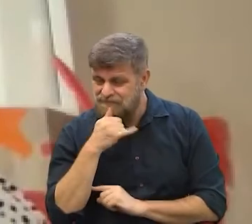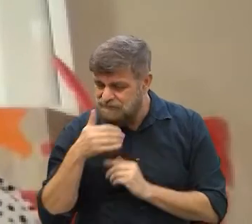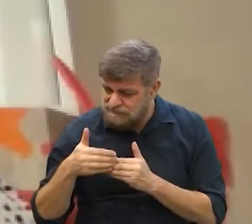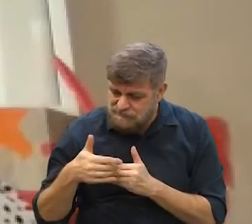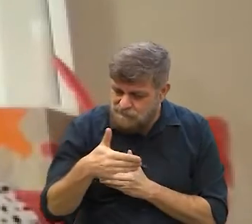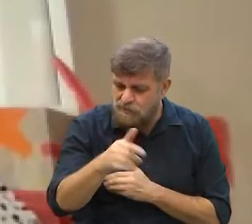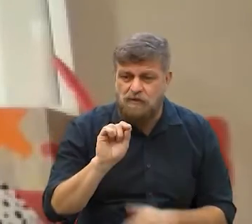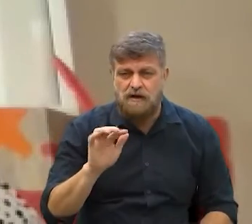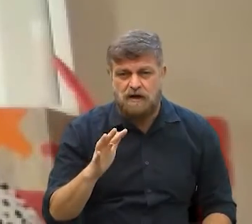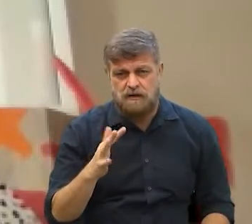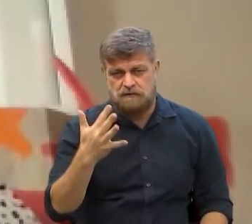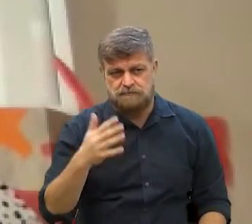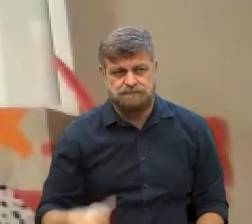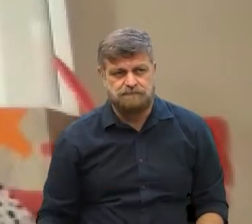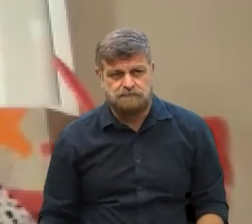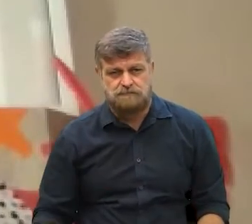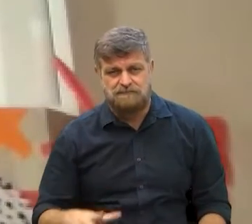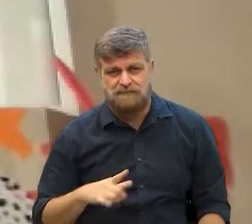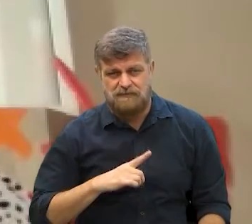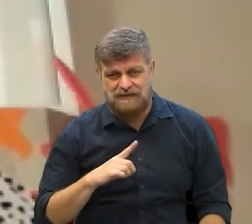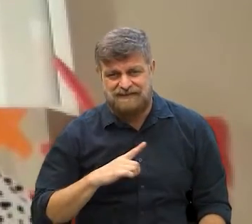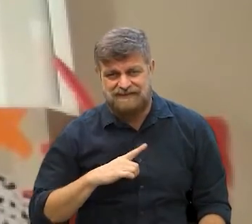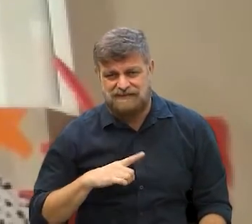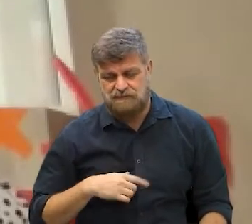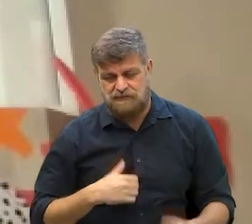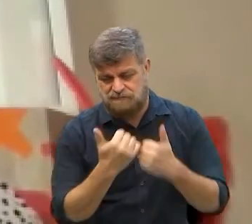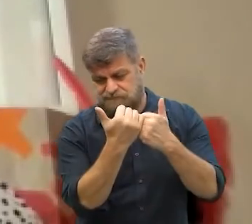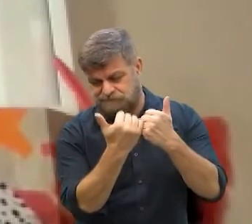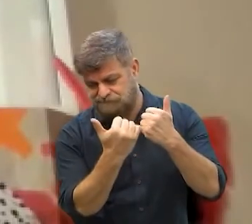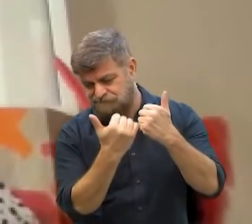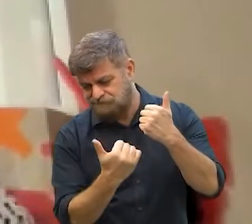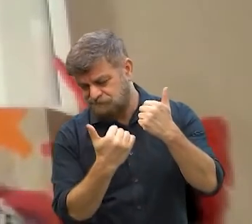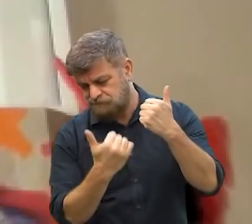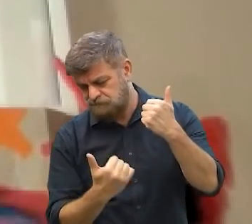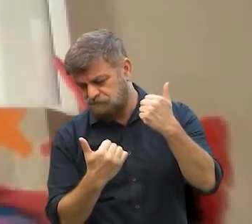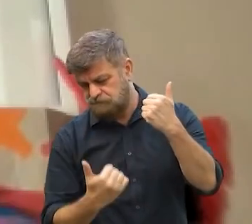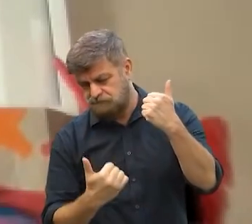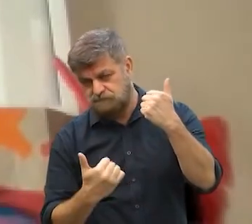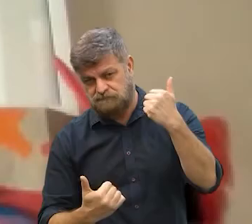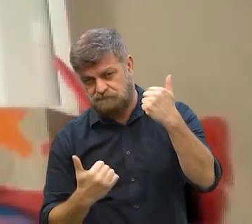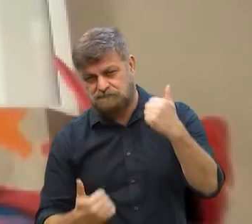infelizmente, nós tivemos uma grande queda nesse